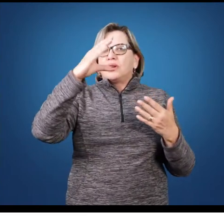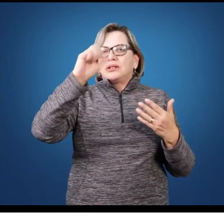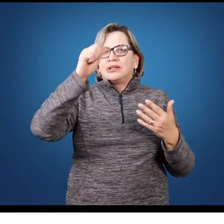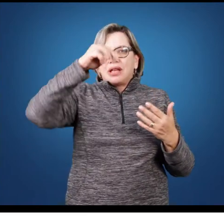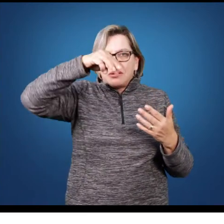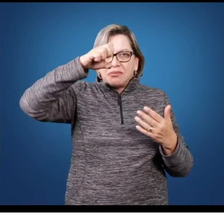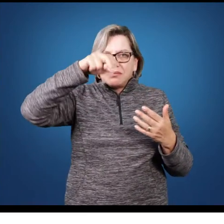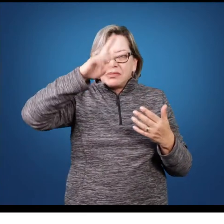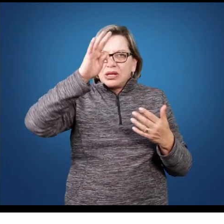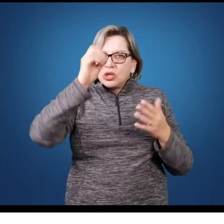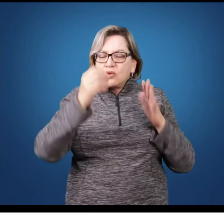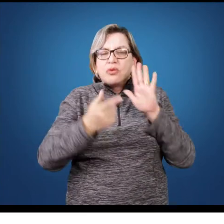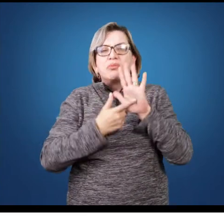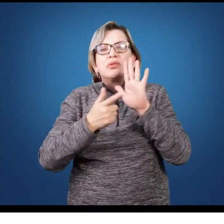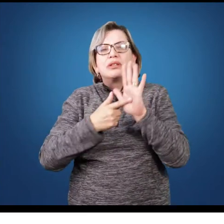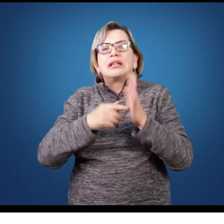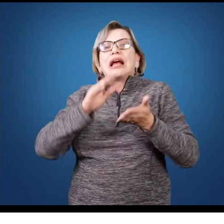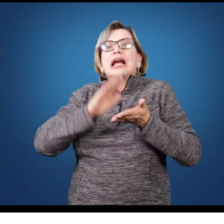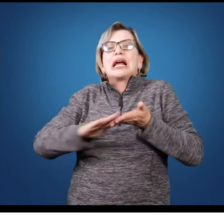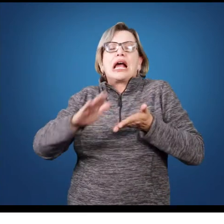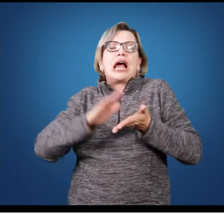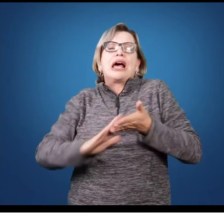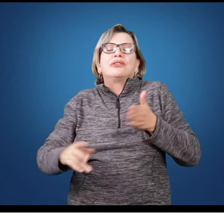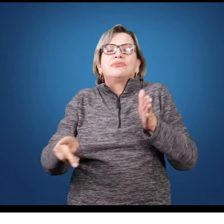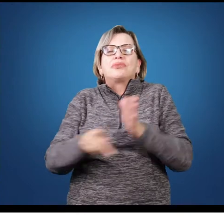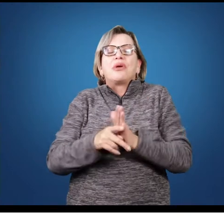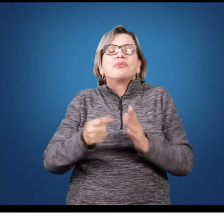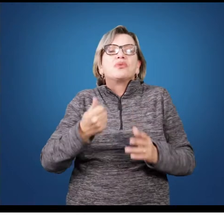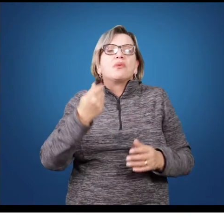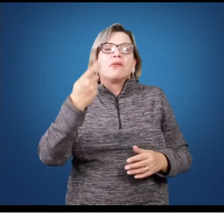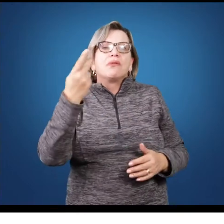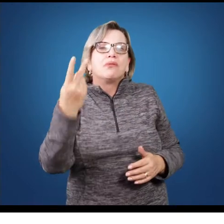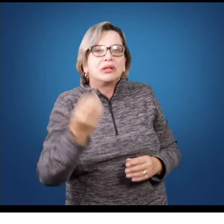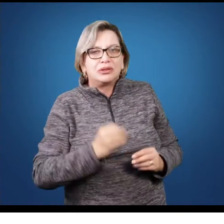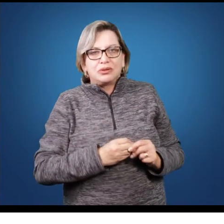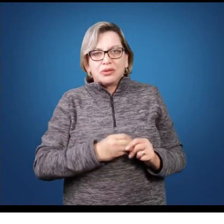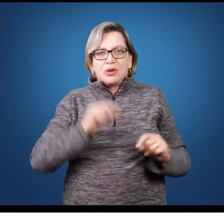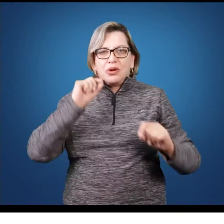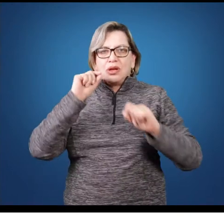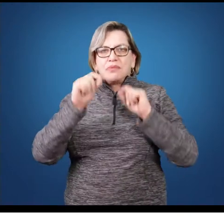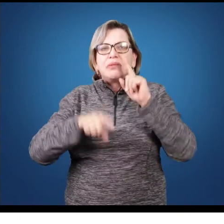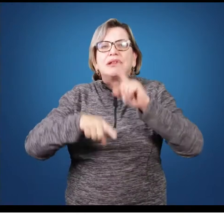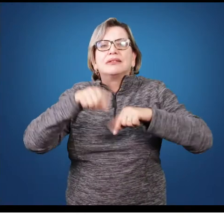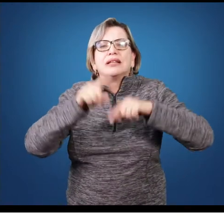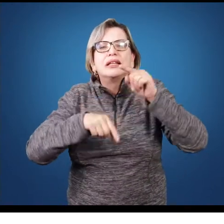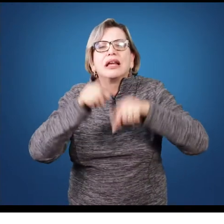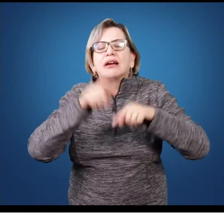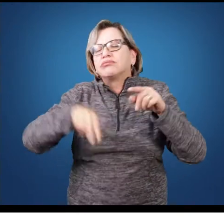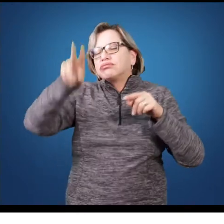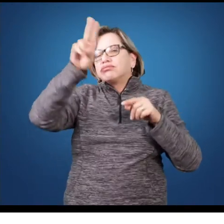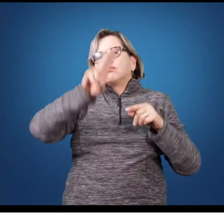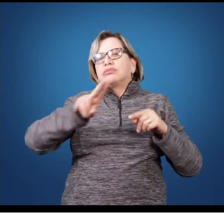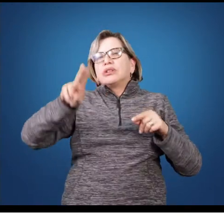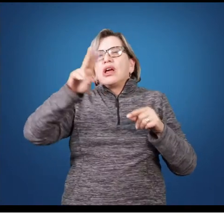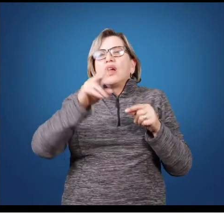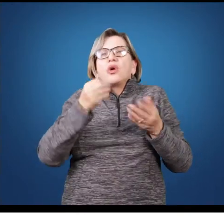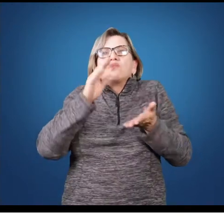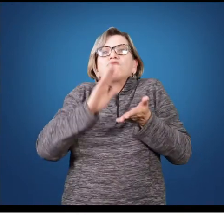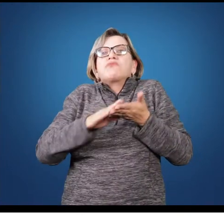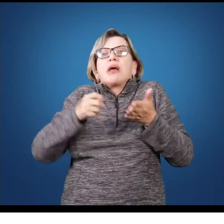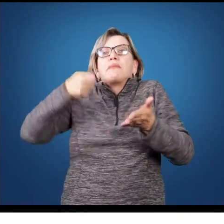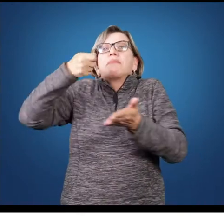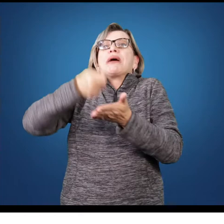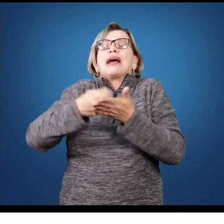custos financeiros para a execução desse projeto, né? Que materiais eu vou usar? Quais os custos